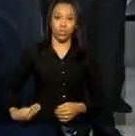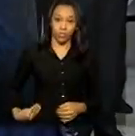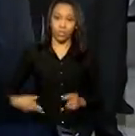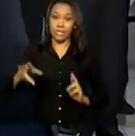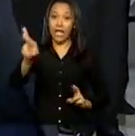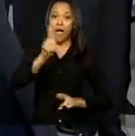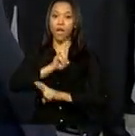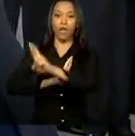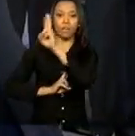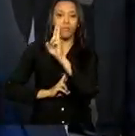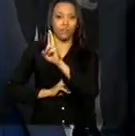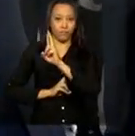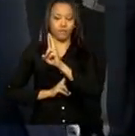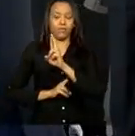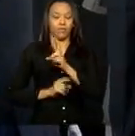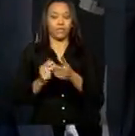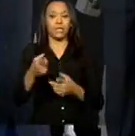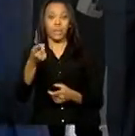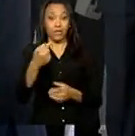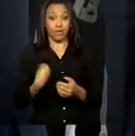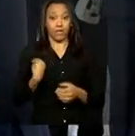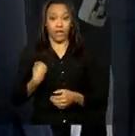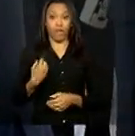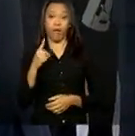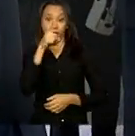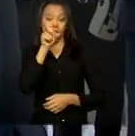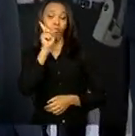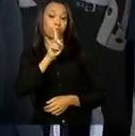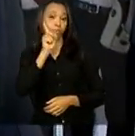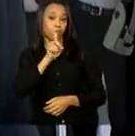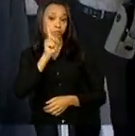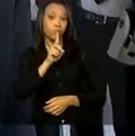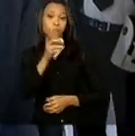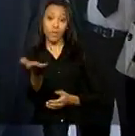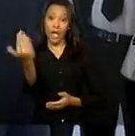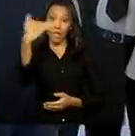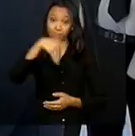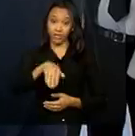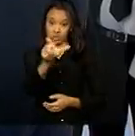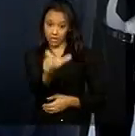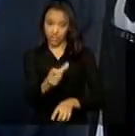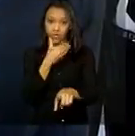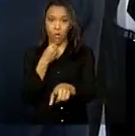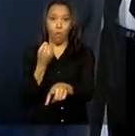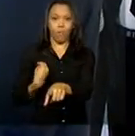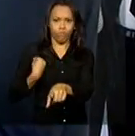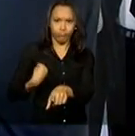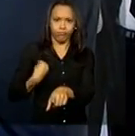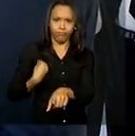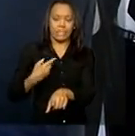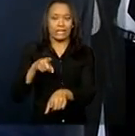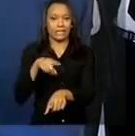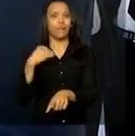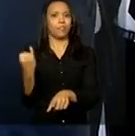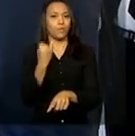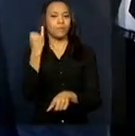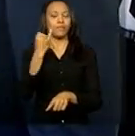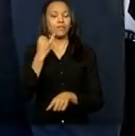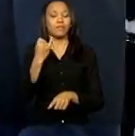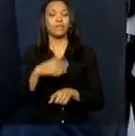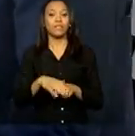nosso embaixador em Washington. A vinda do presidente Biden pessoalmente é um marcador desse interesse dos Estados Unidos